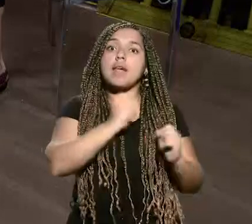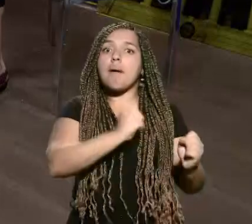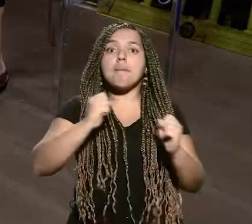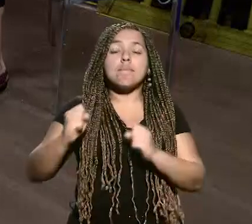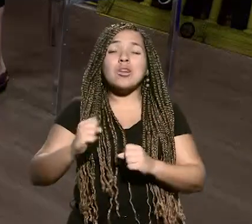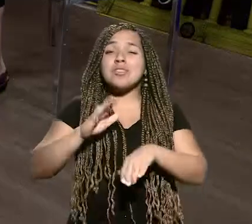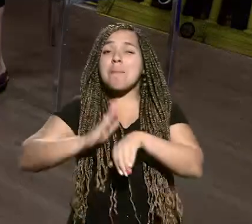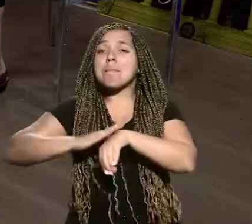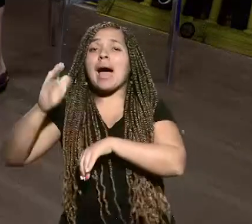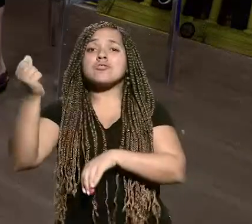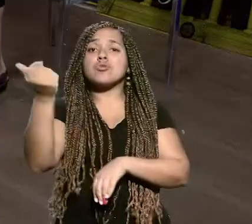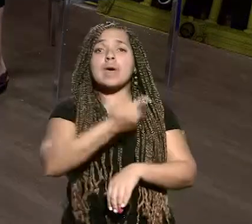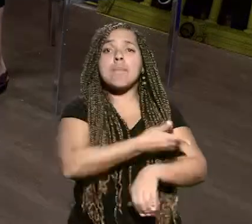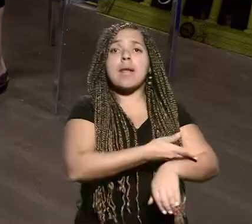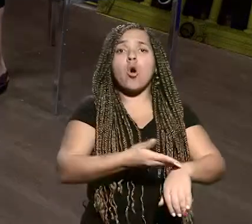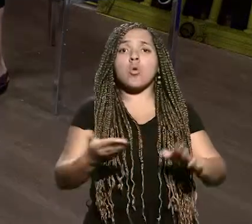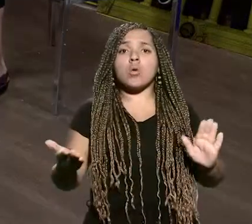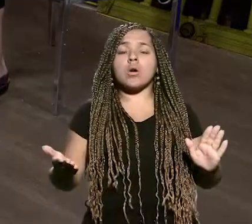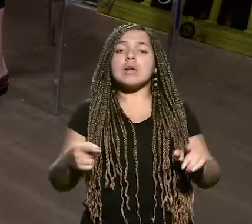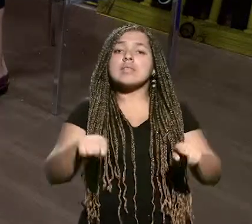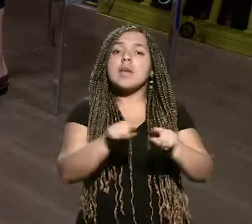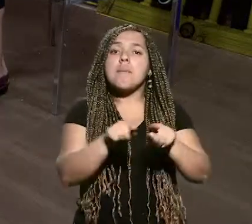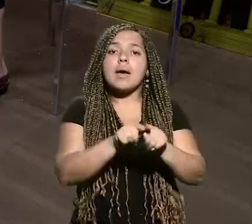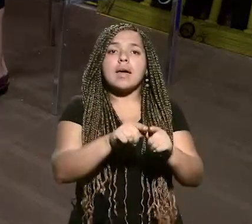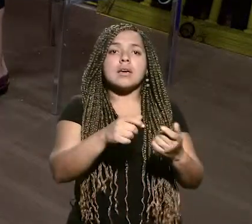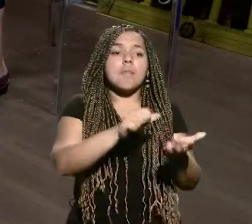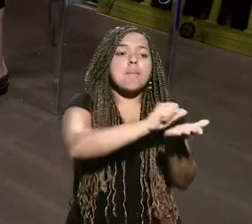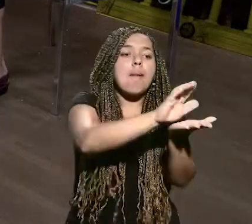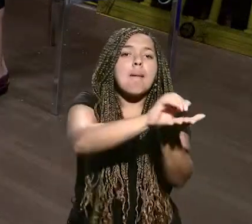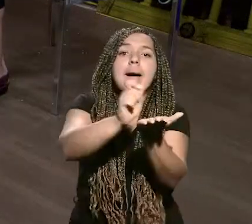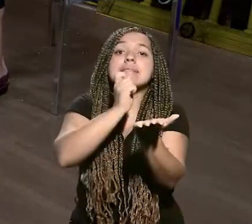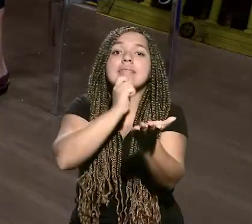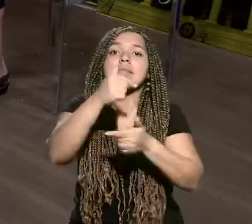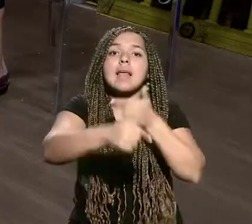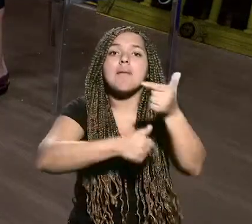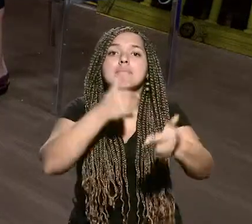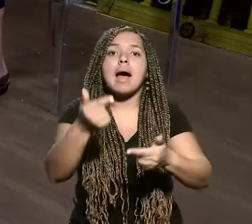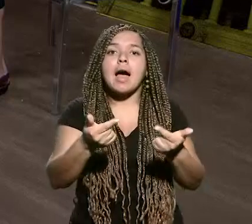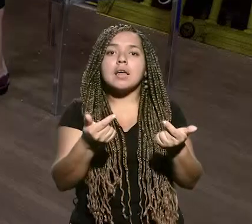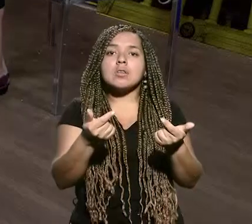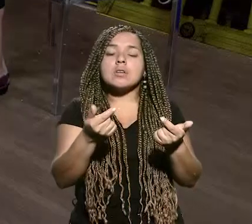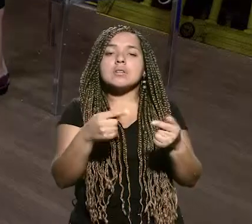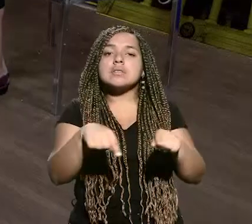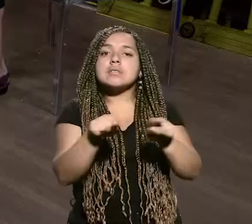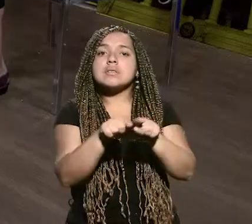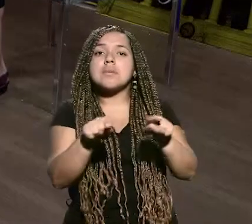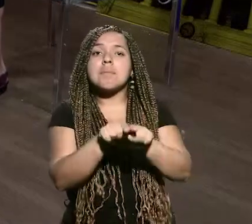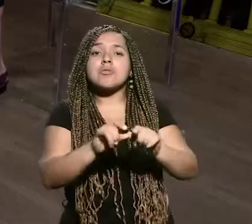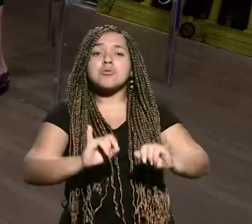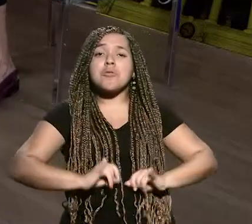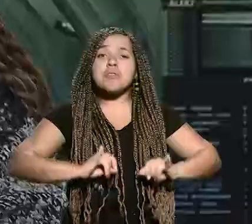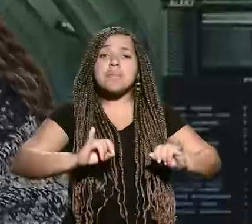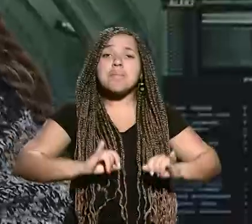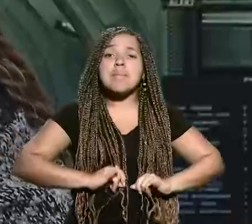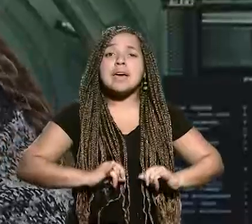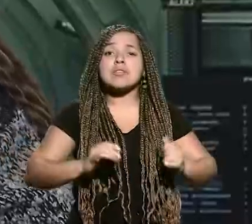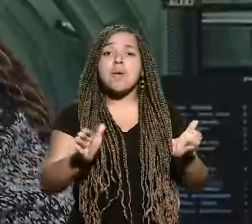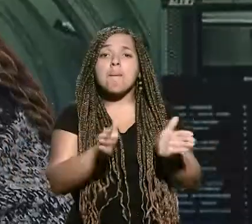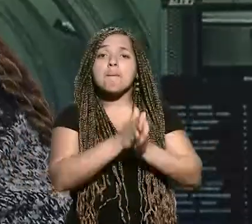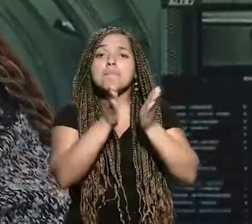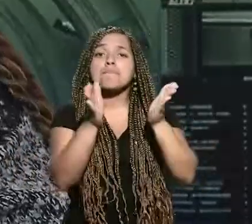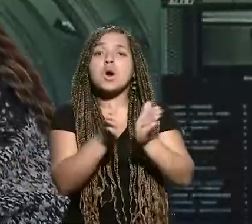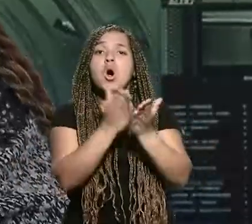Por que eu estou te perguntando isso? É porque, em geral, o branco acha que o racismo não existe, né? Repete isso, porque ele